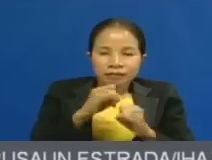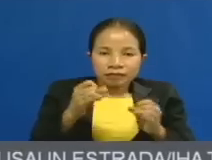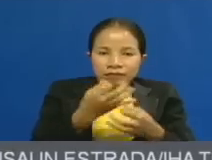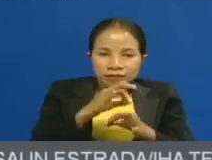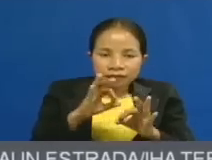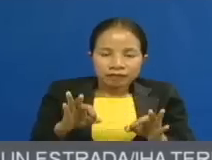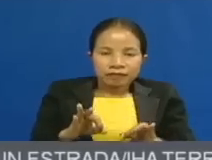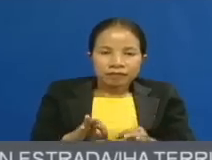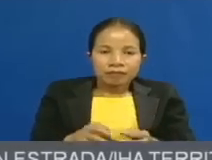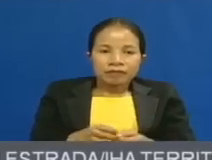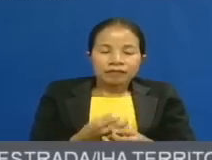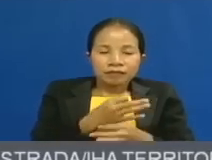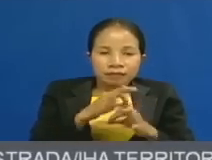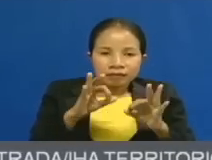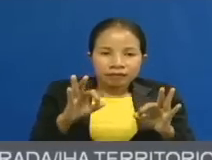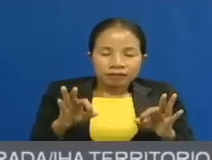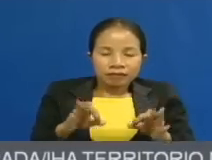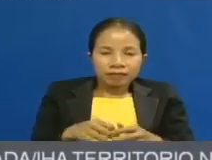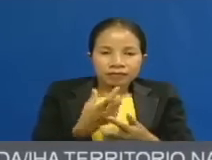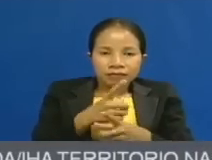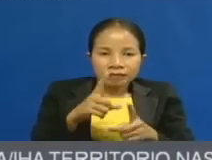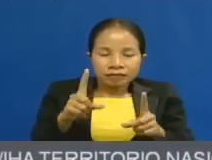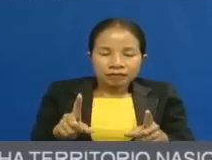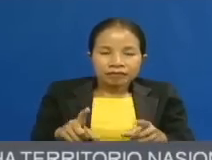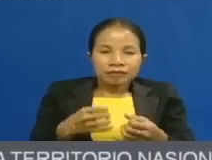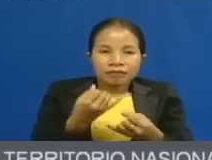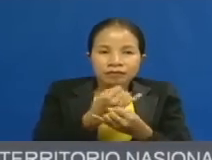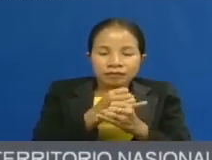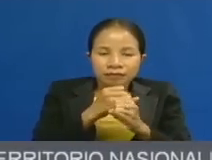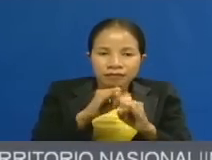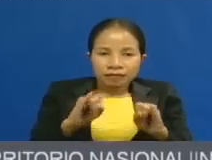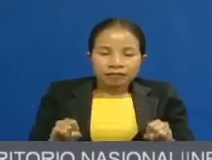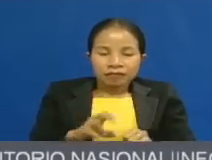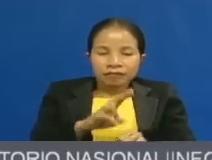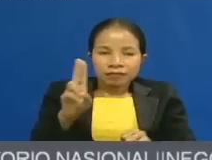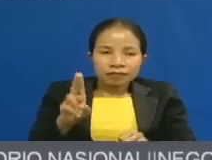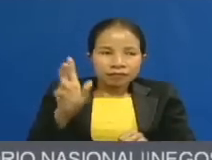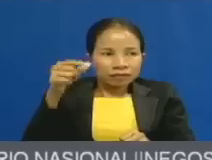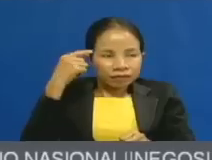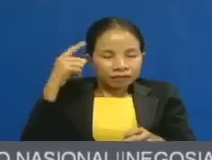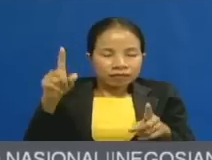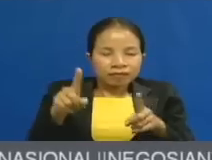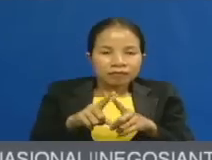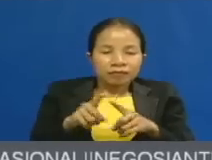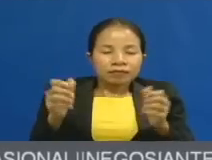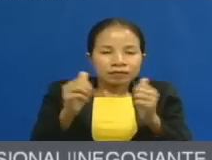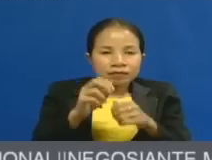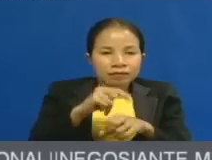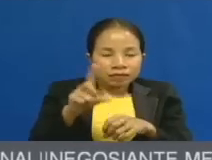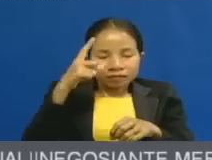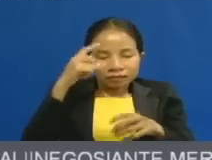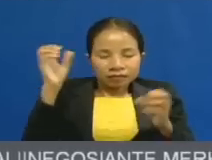um teatro quando mais antes a tu restaurar a independência, se usa governo da nacional também está lá, e as